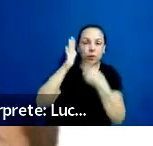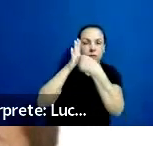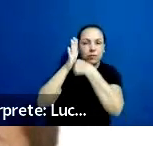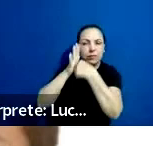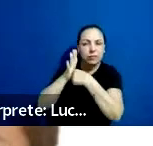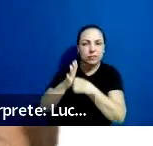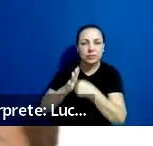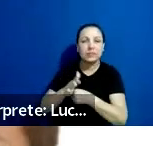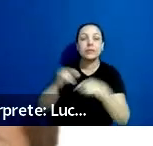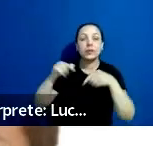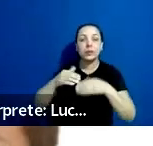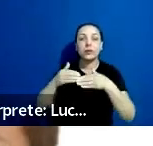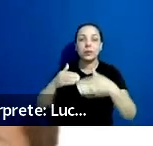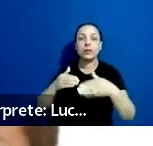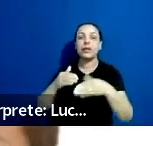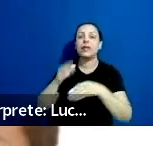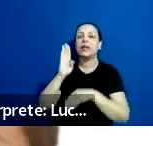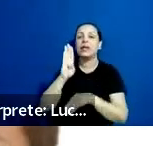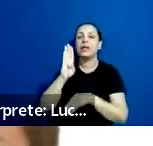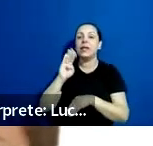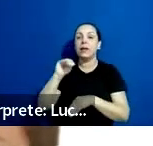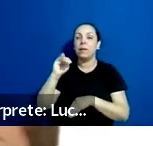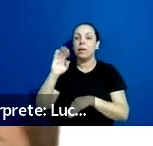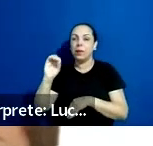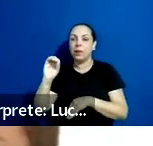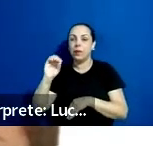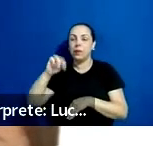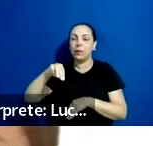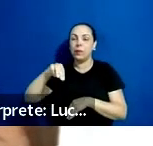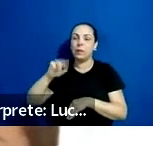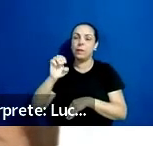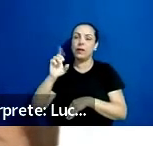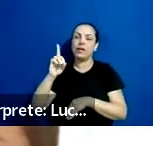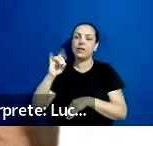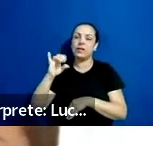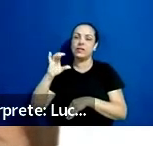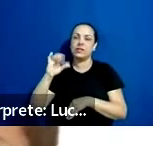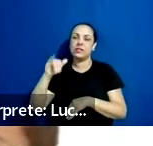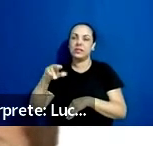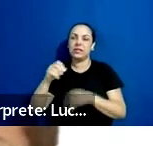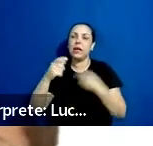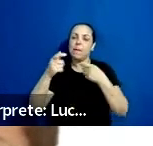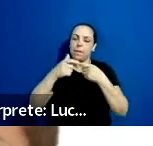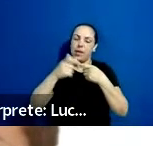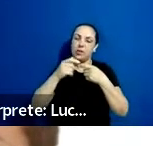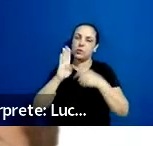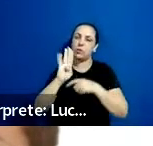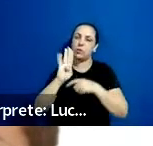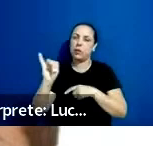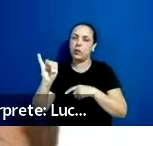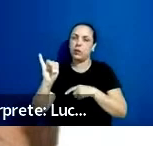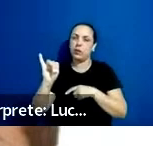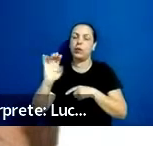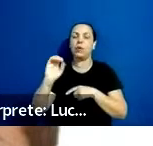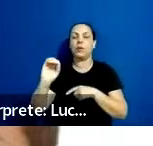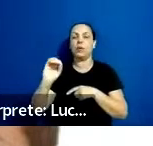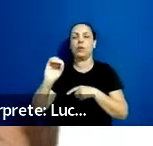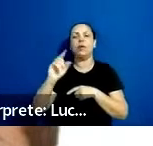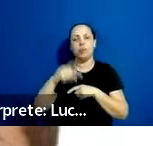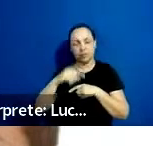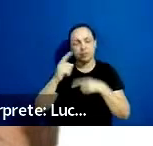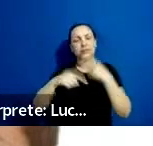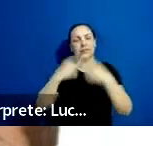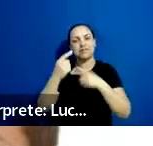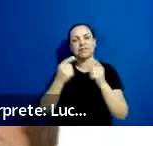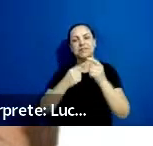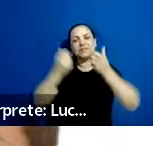em biomedicina. Muito obrigada, Dr. Kleuber, pela presença. O Dr. Kleuber agora vai continuar e depois eu retorno aqui com